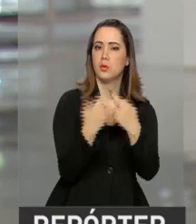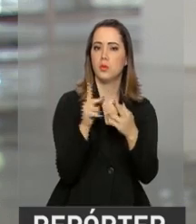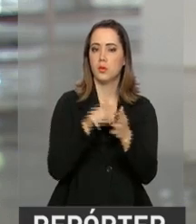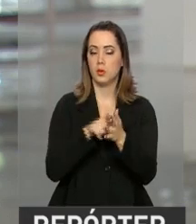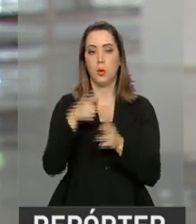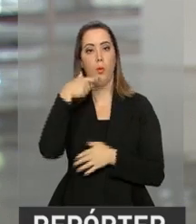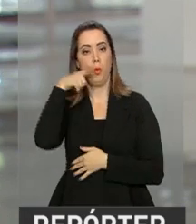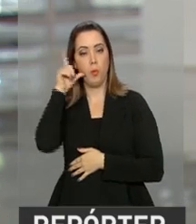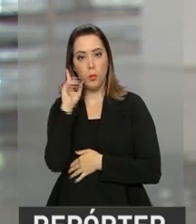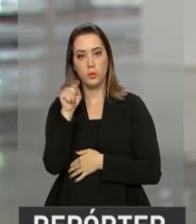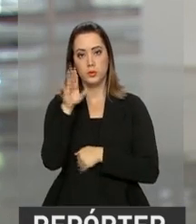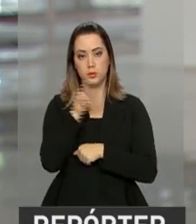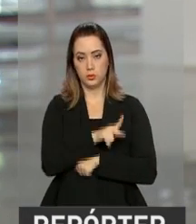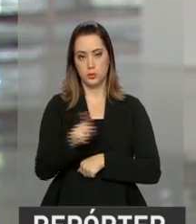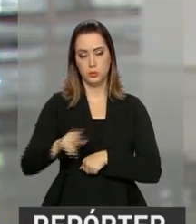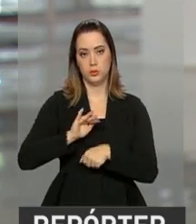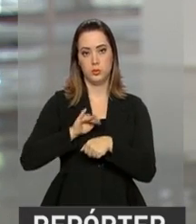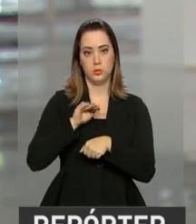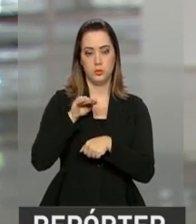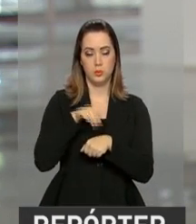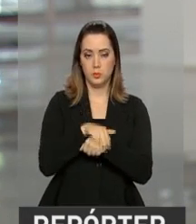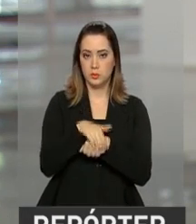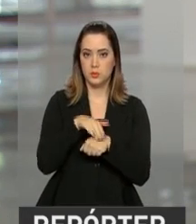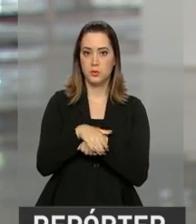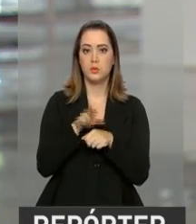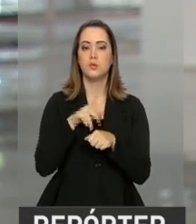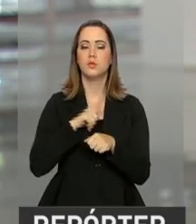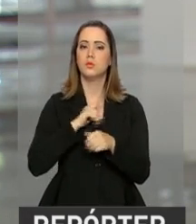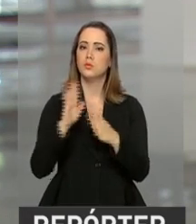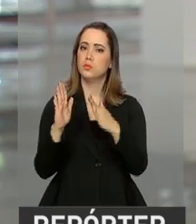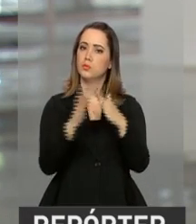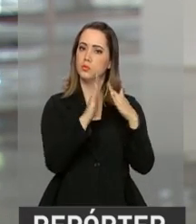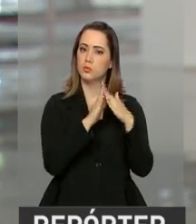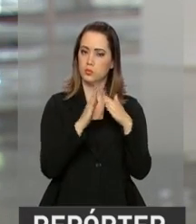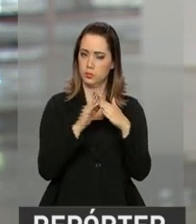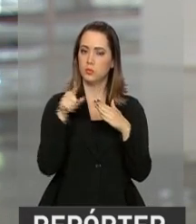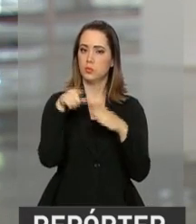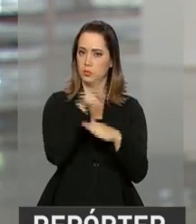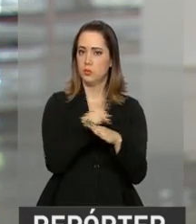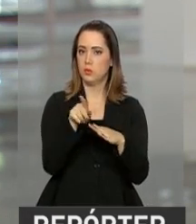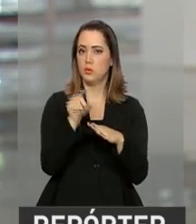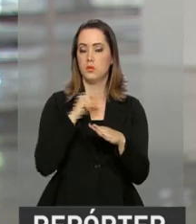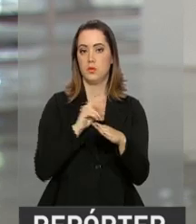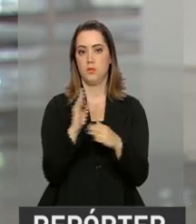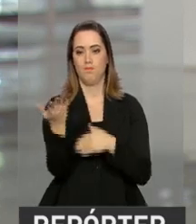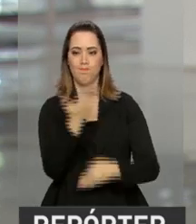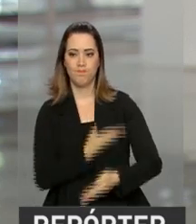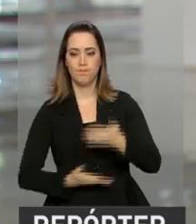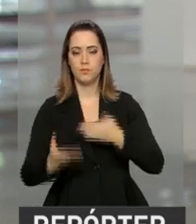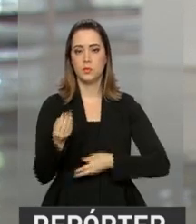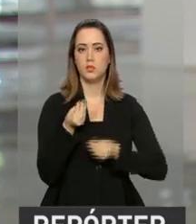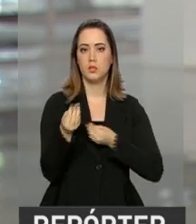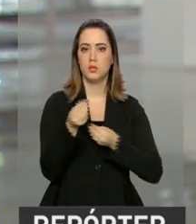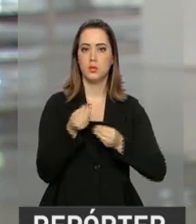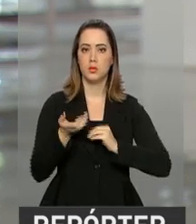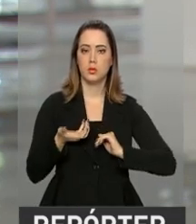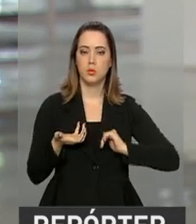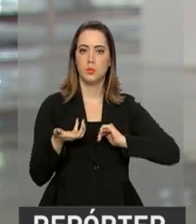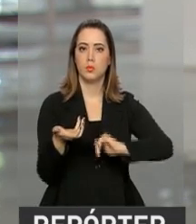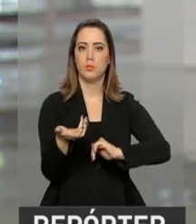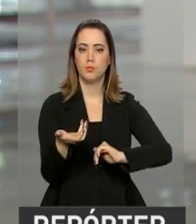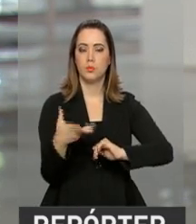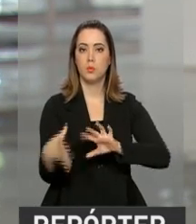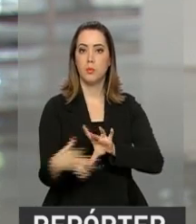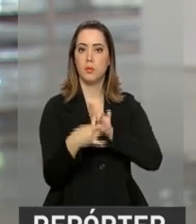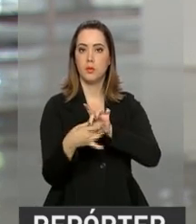presidentes da câmara e do Senado no palácio do Jaburu eles conversaram sobre a colaboração entre os poderes para a superação